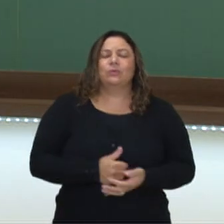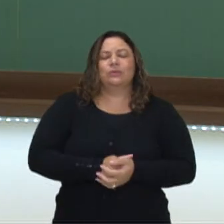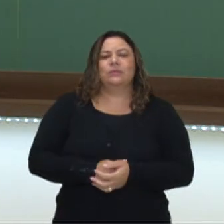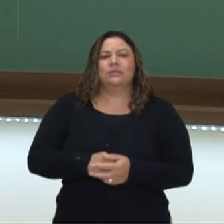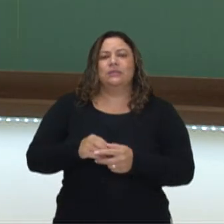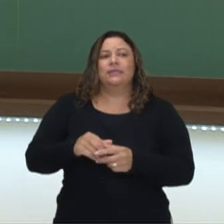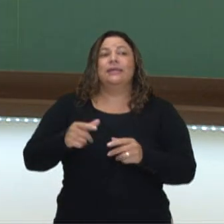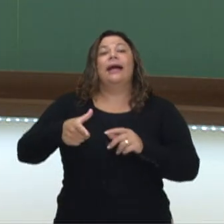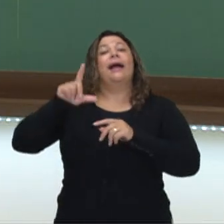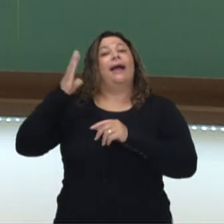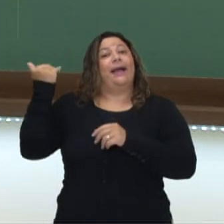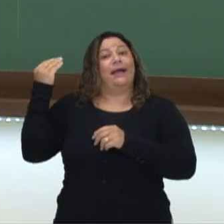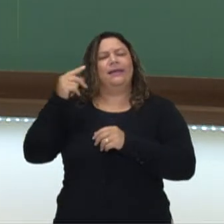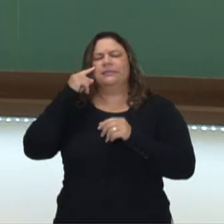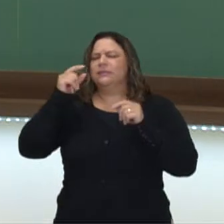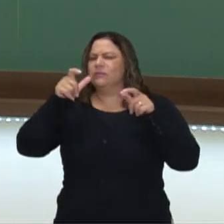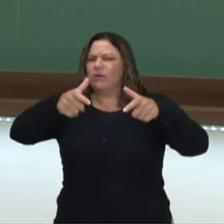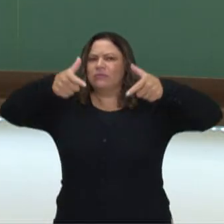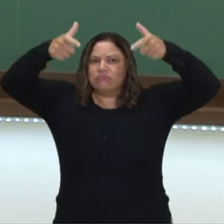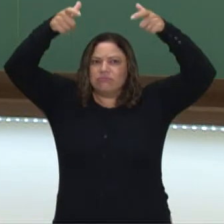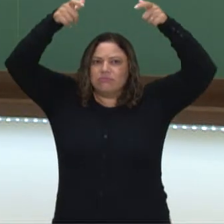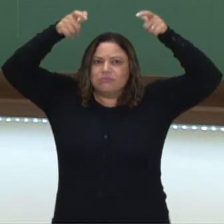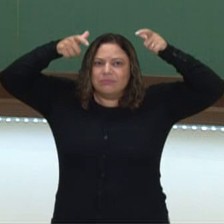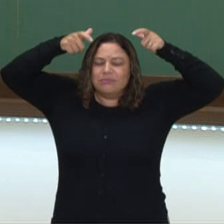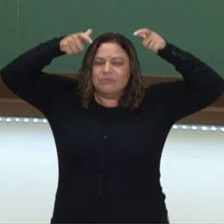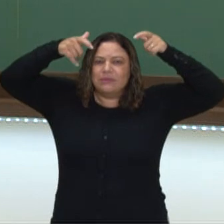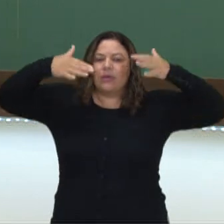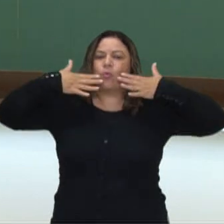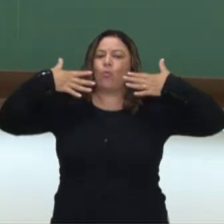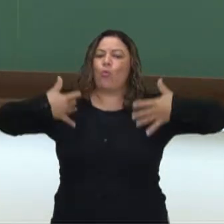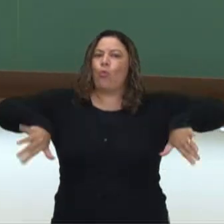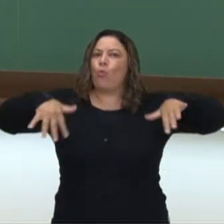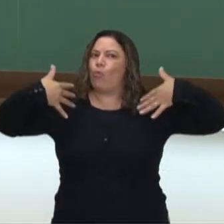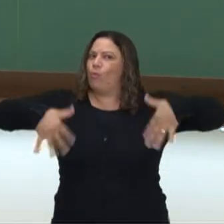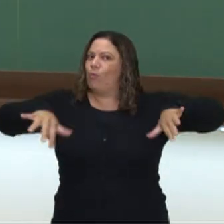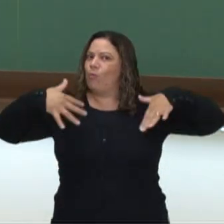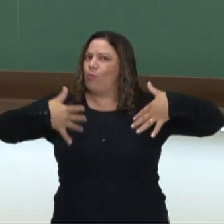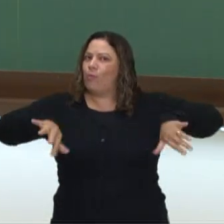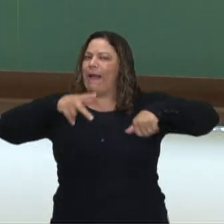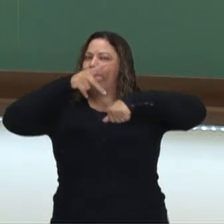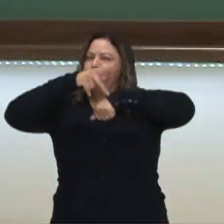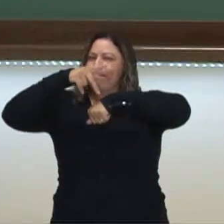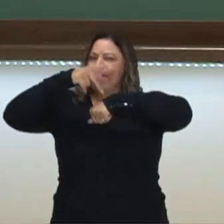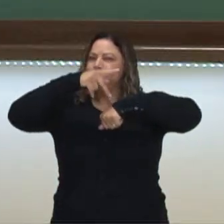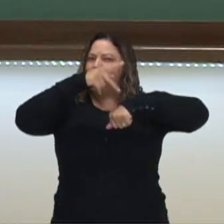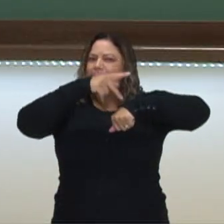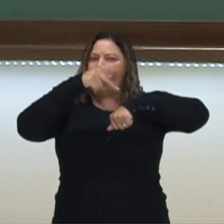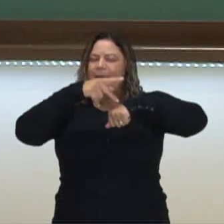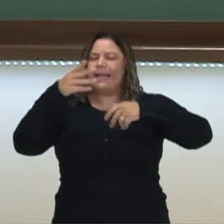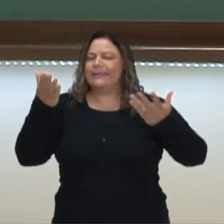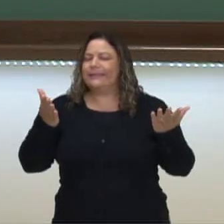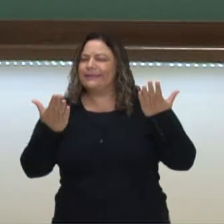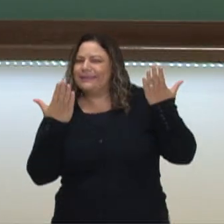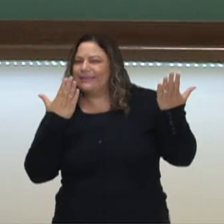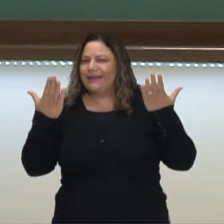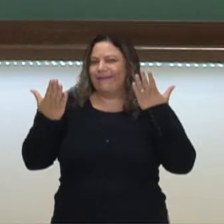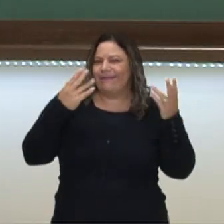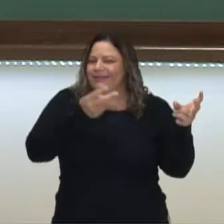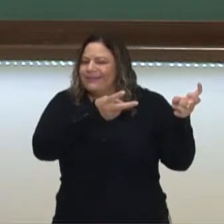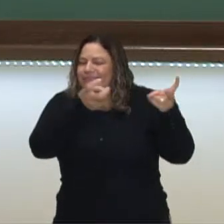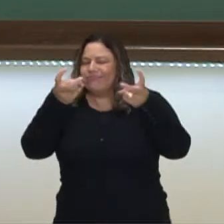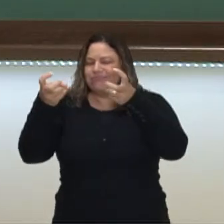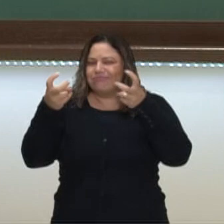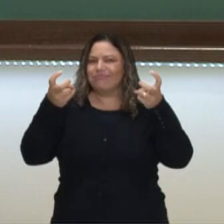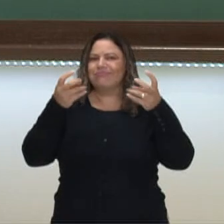para a extravagância dessa coroa, né? Toda cheia de contas e pérolas. Talvez ela te ajude aí, a iconografia